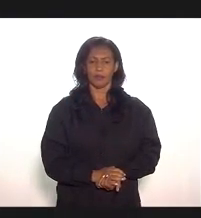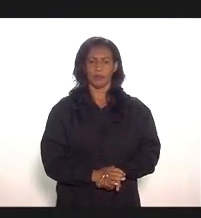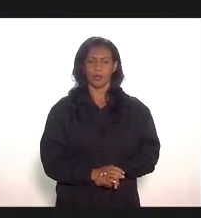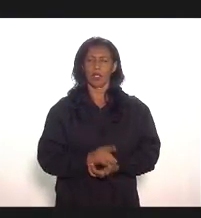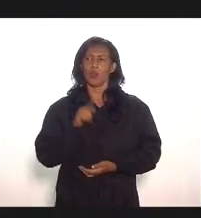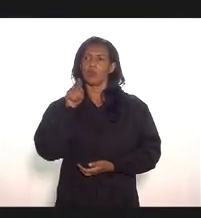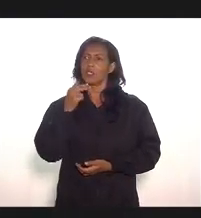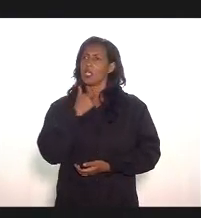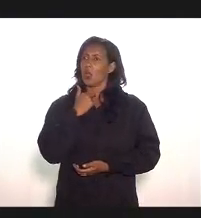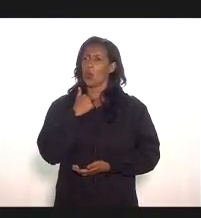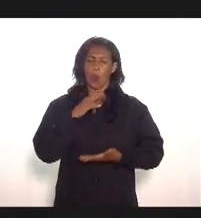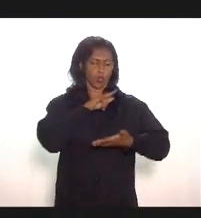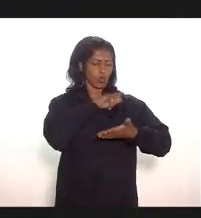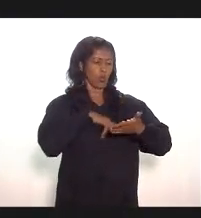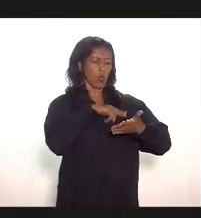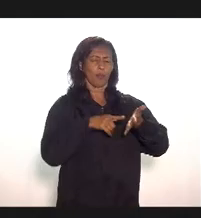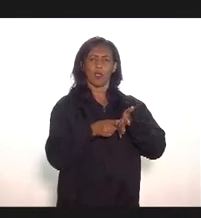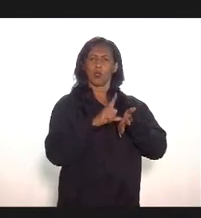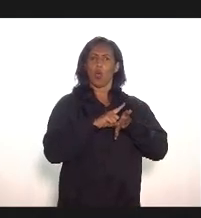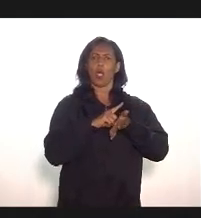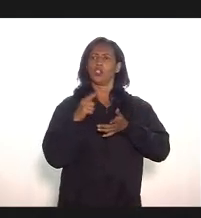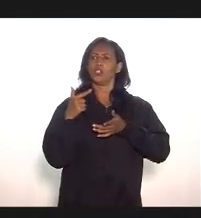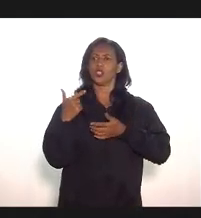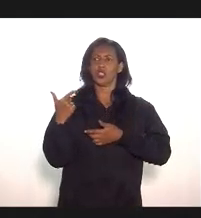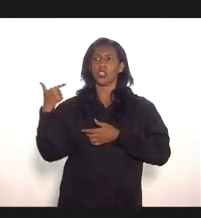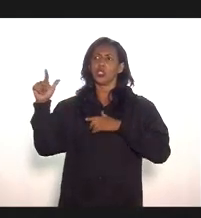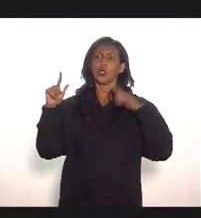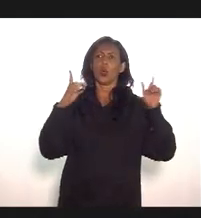documento em antemão. Está errada e merece explicar isso no